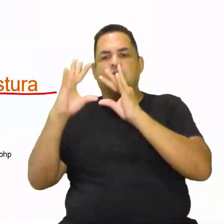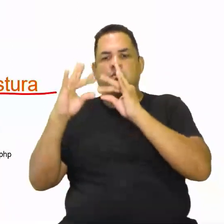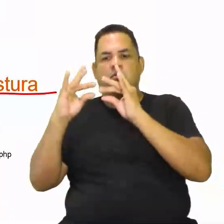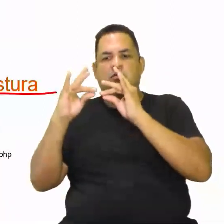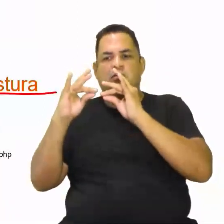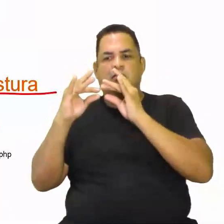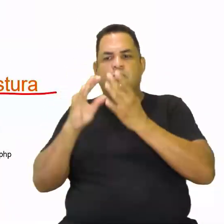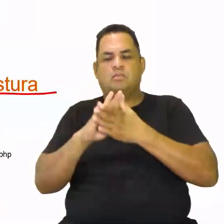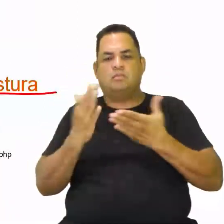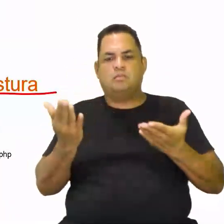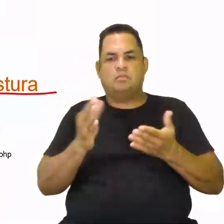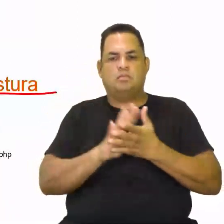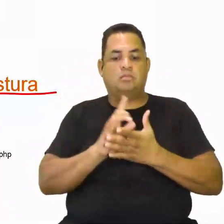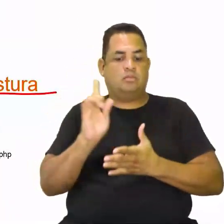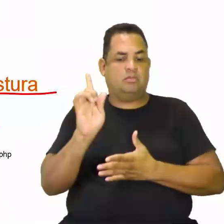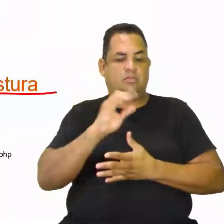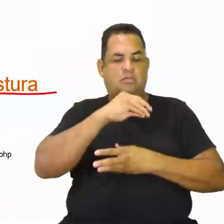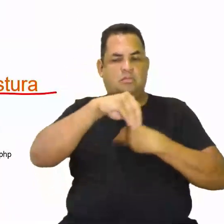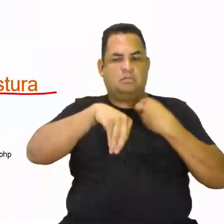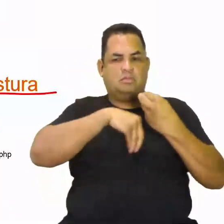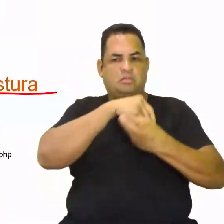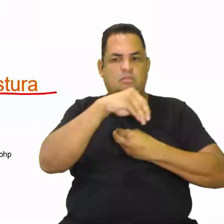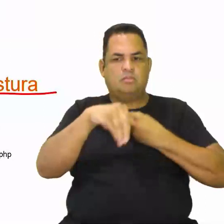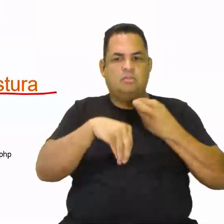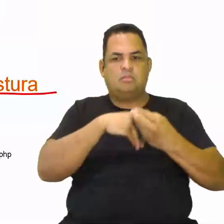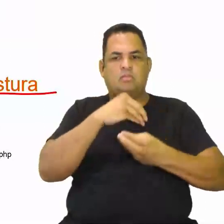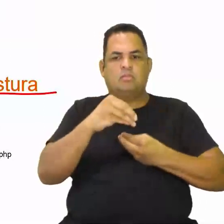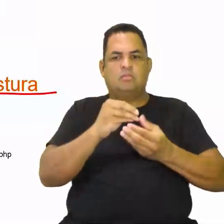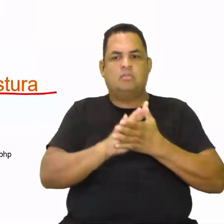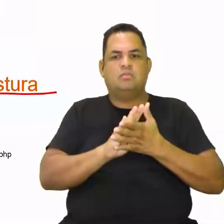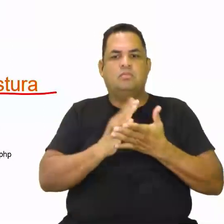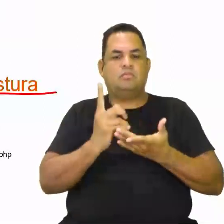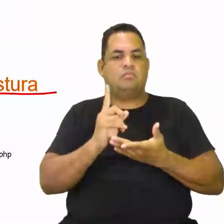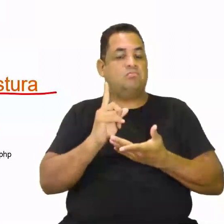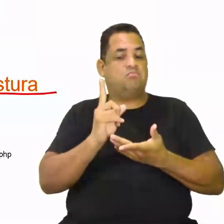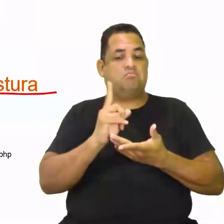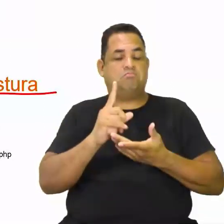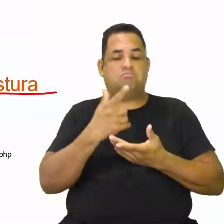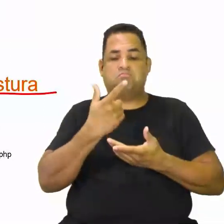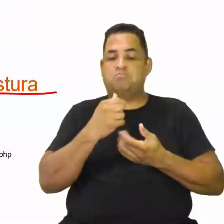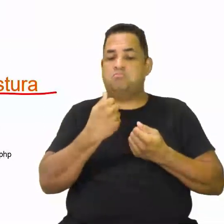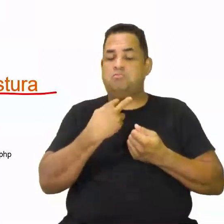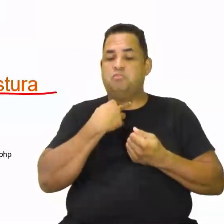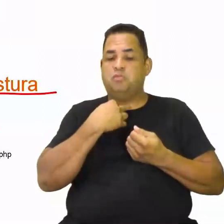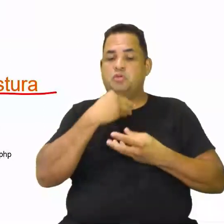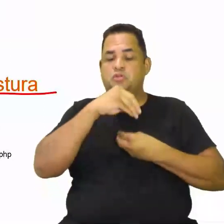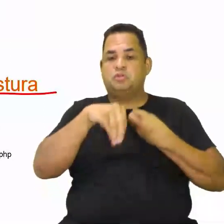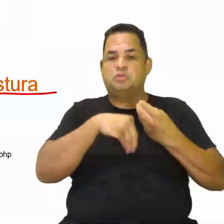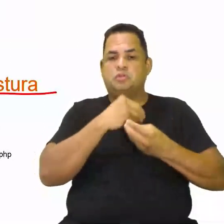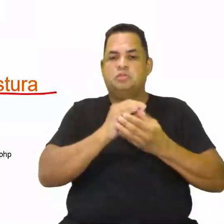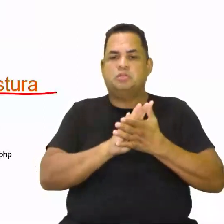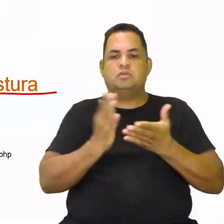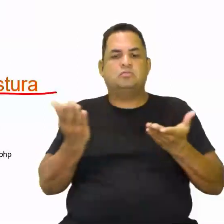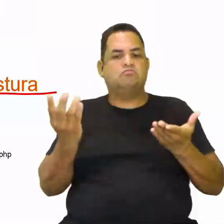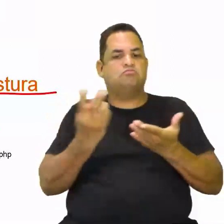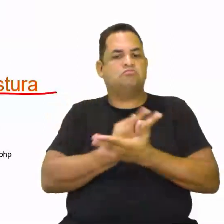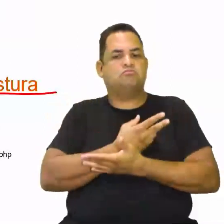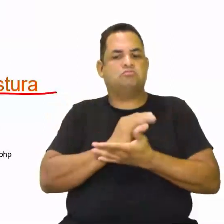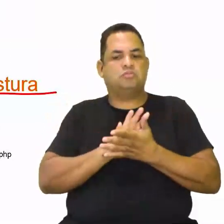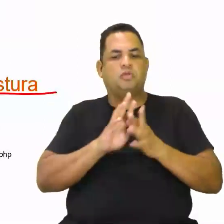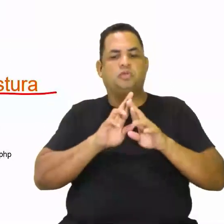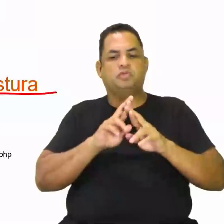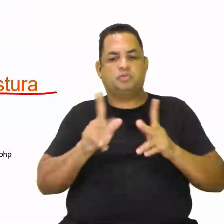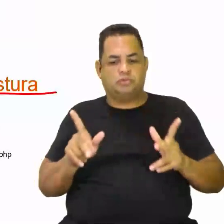líquidos que não se misturam, são líquidos immiscíveis que ocorrem por diferença de densidade, tá